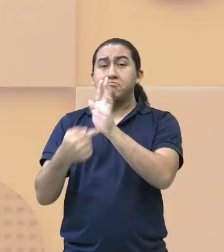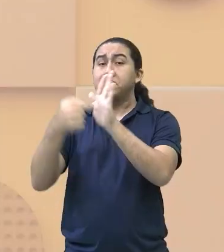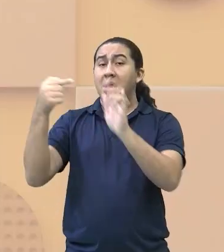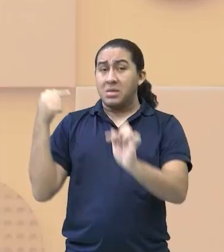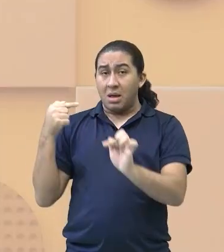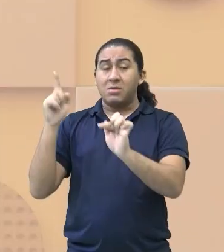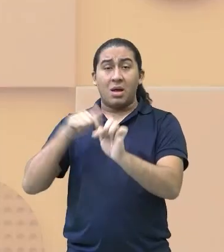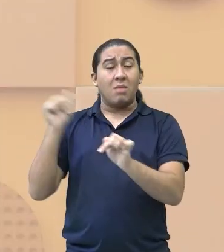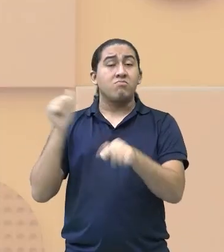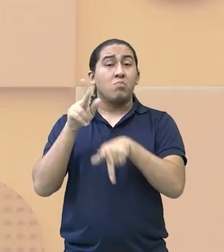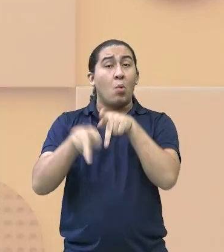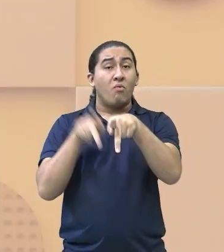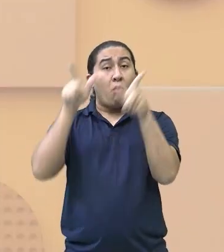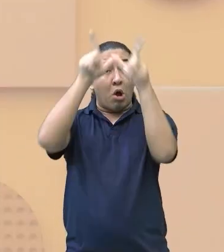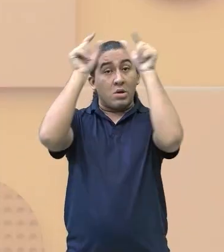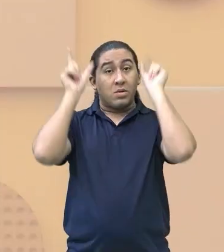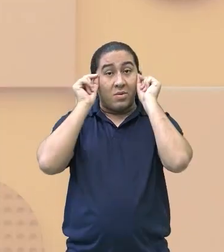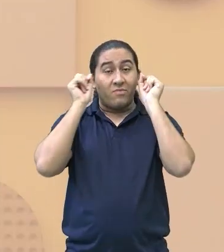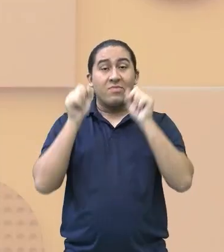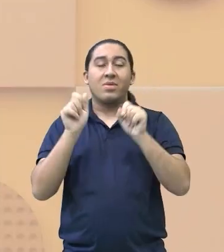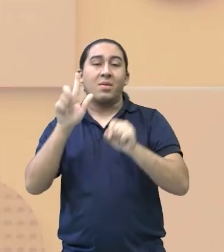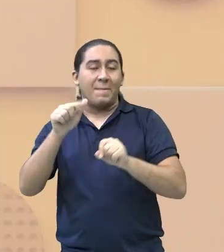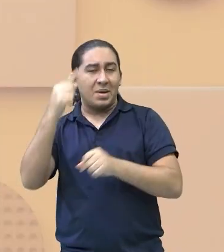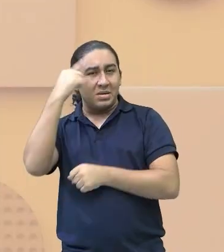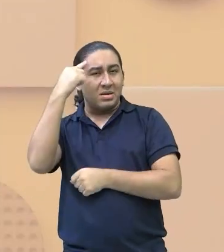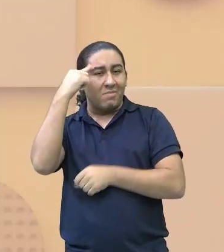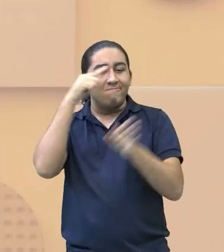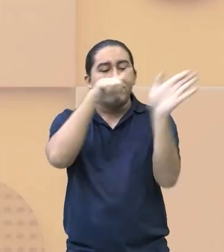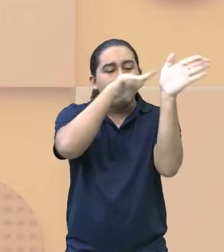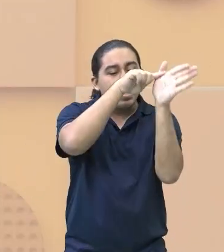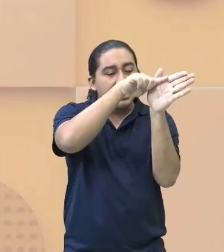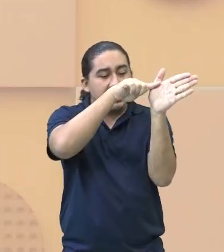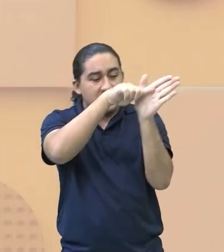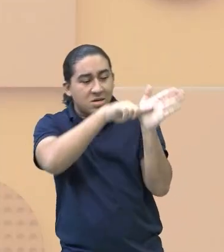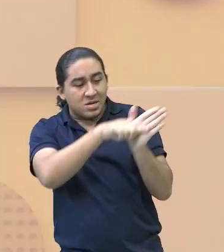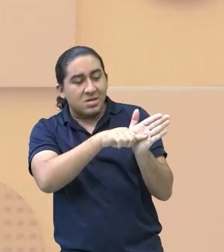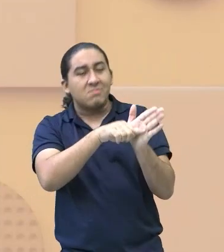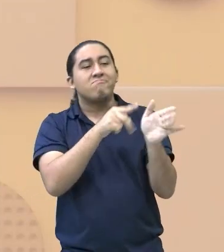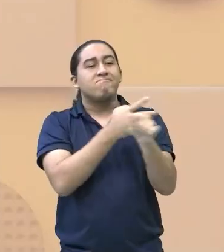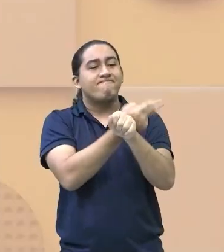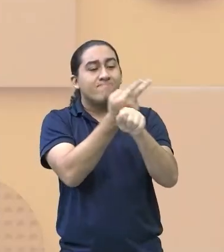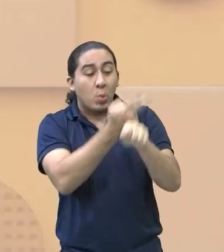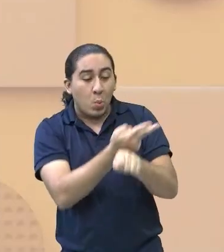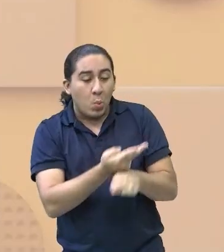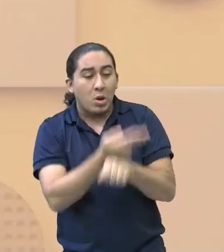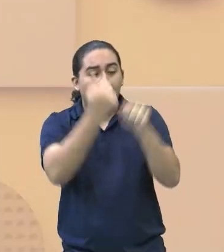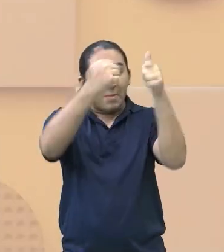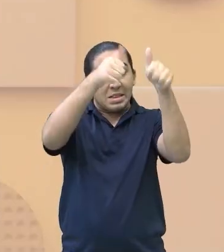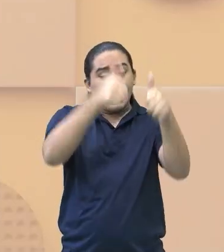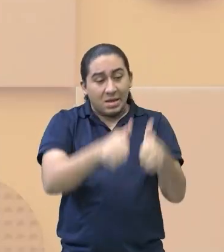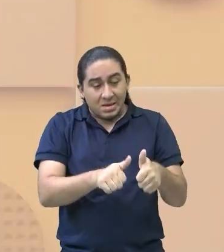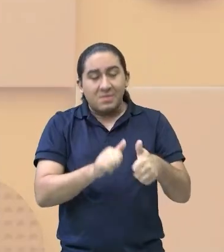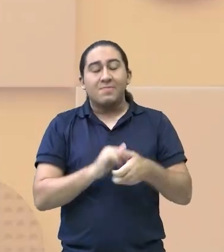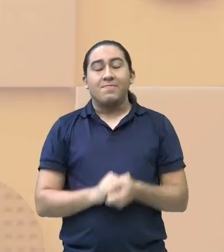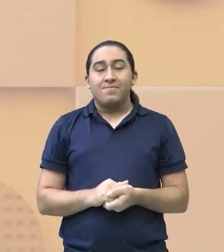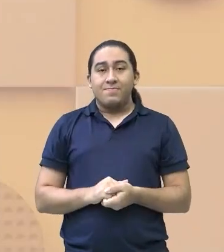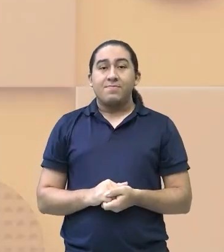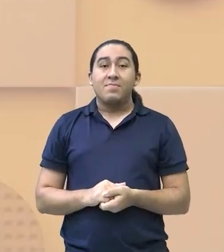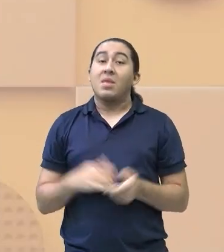isso, investigação de fatos, investigar. É como se a gente agora, eu e você,